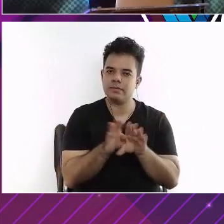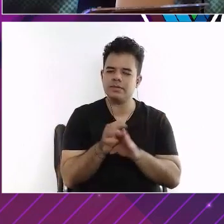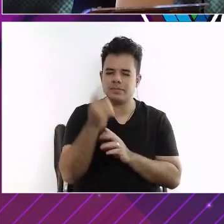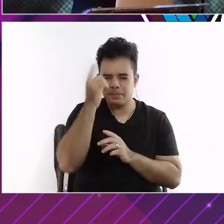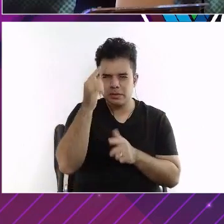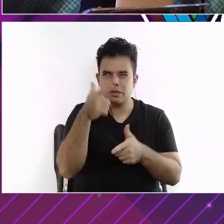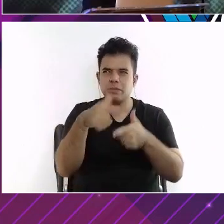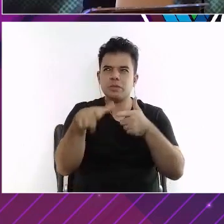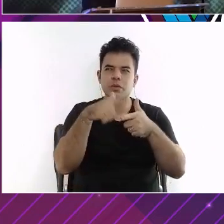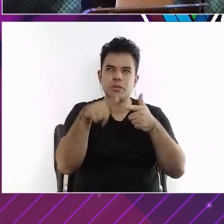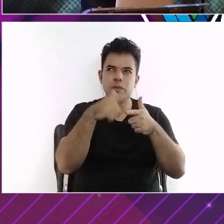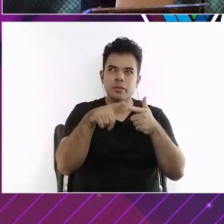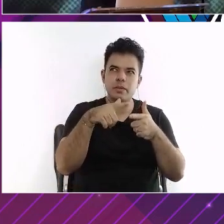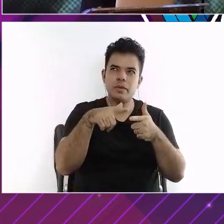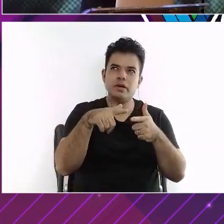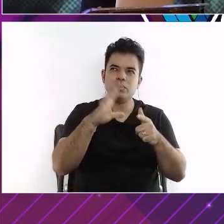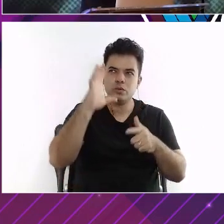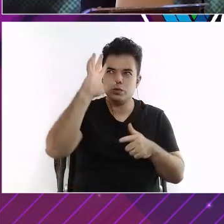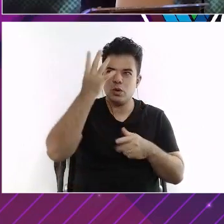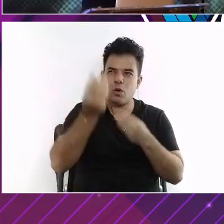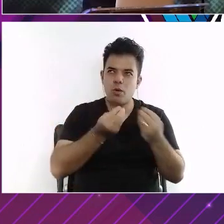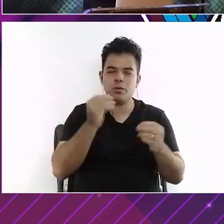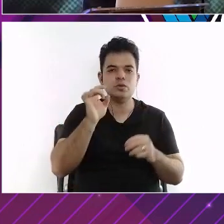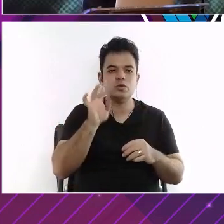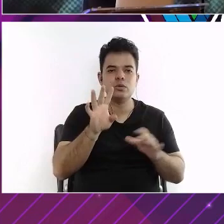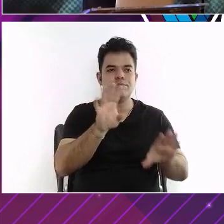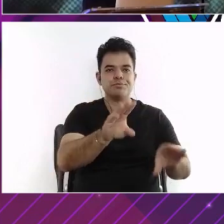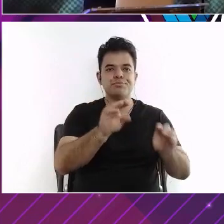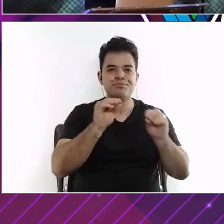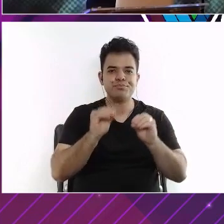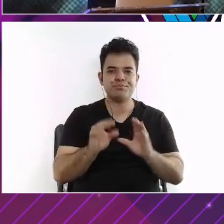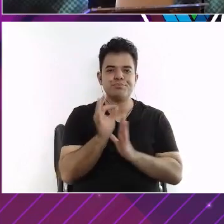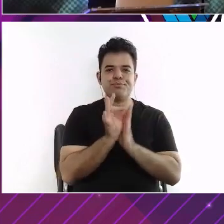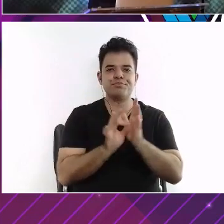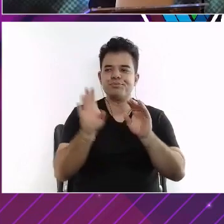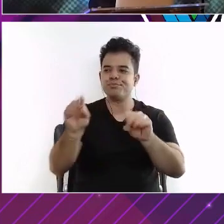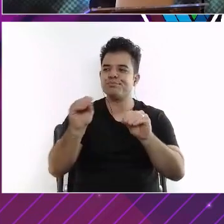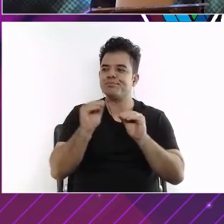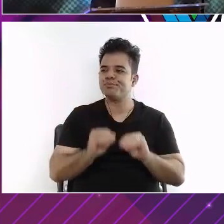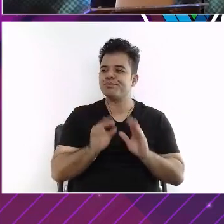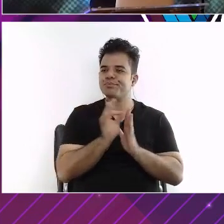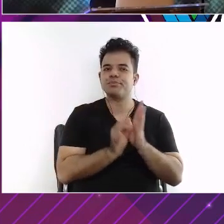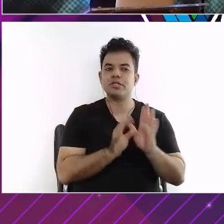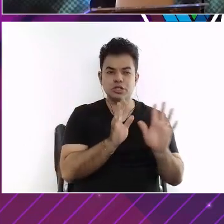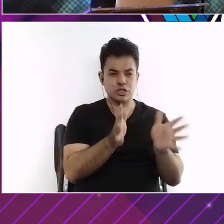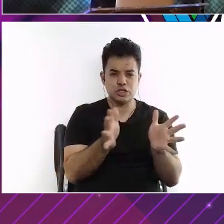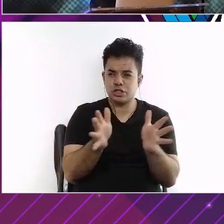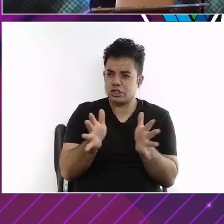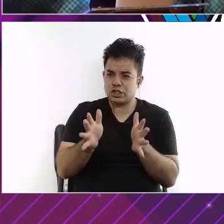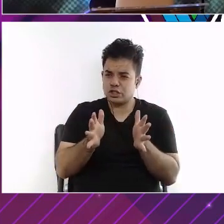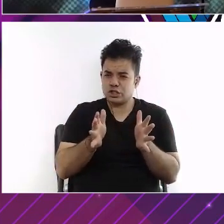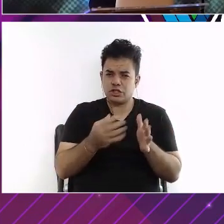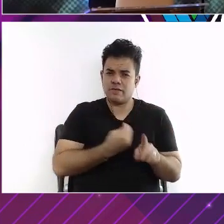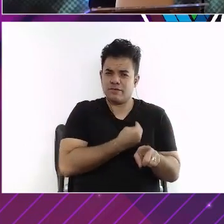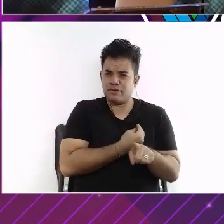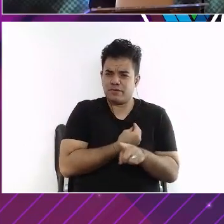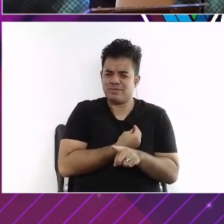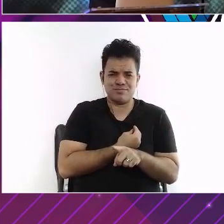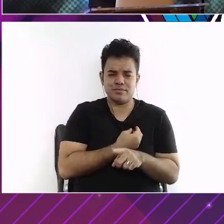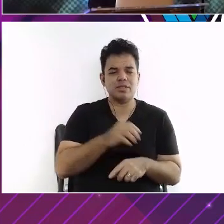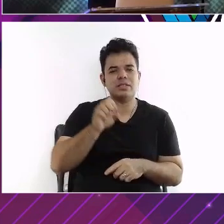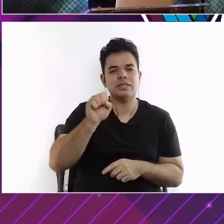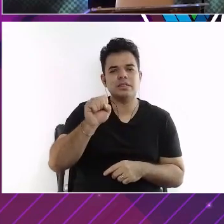soluções. Se a gente está simplesmente digitalizando o que existe, vocês vão lá em